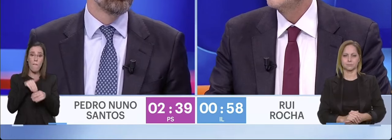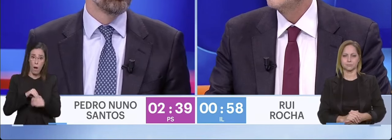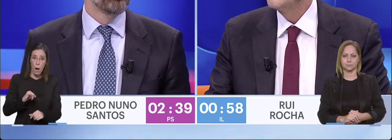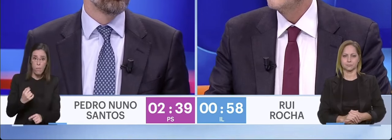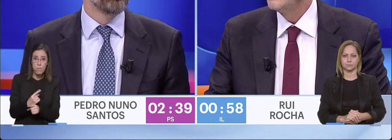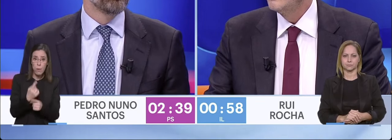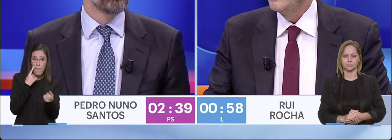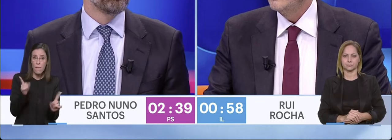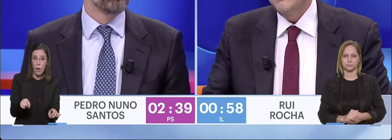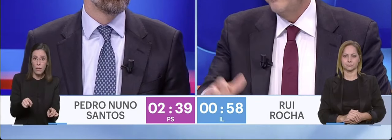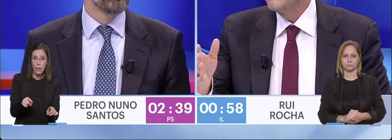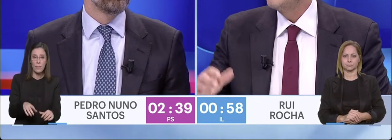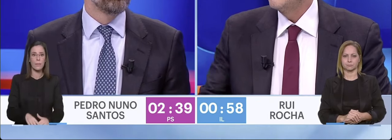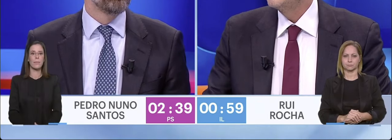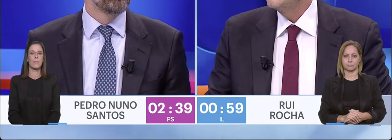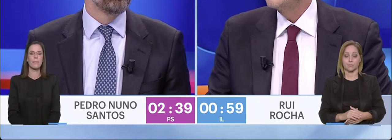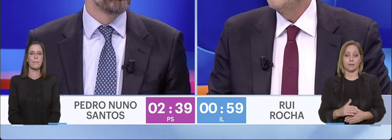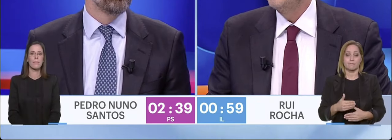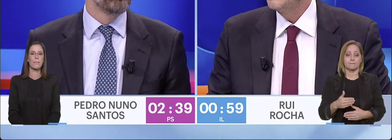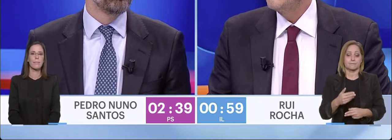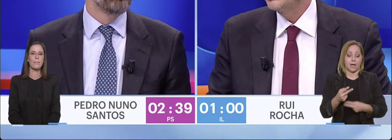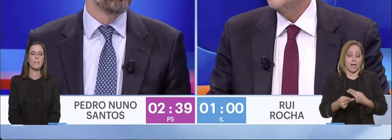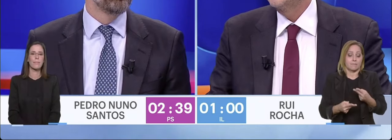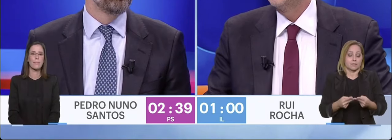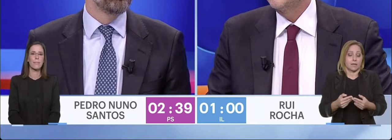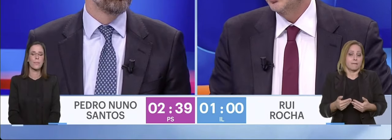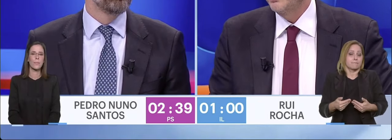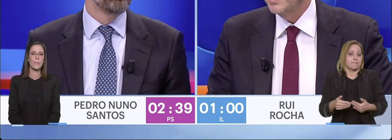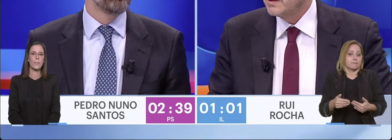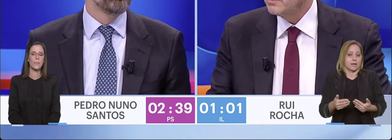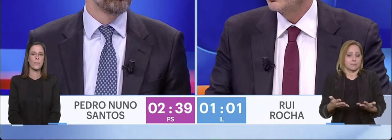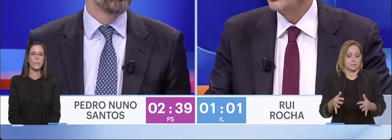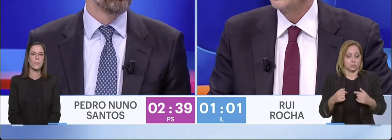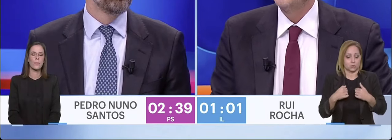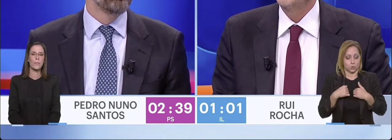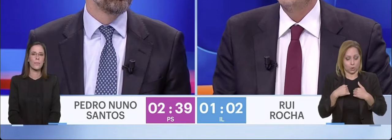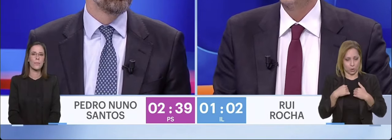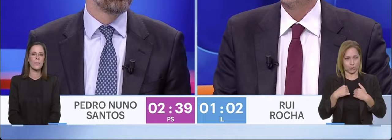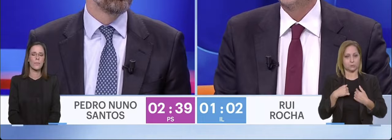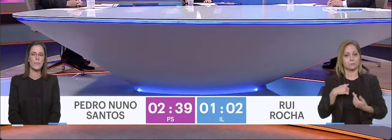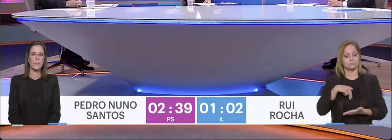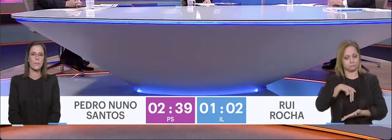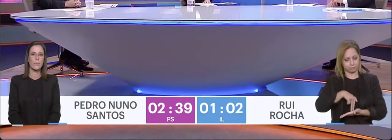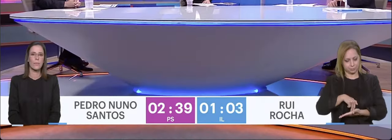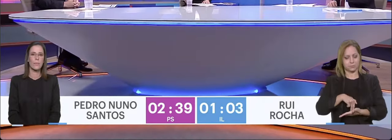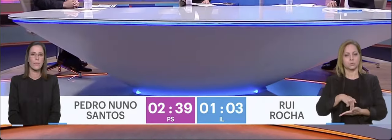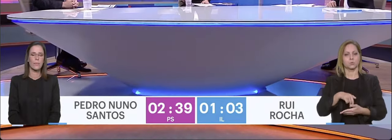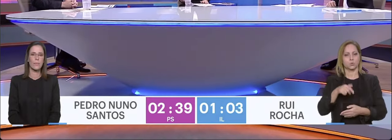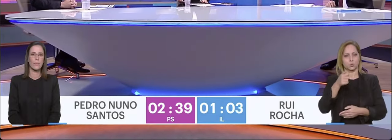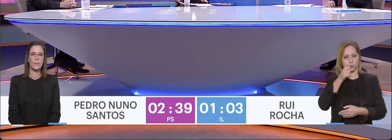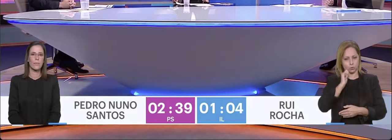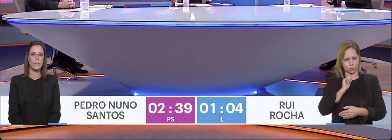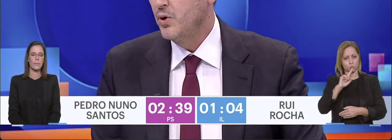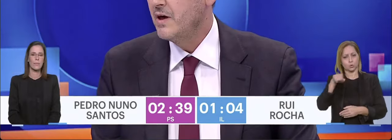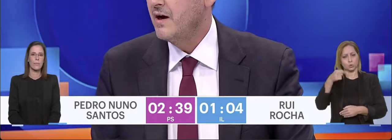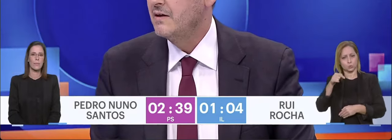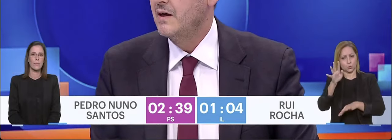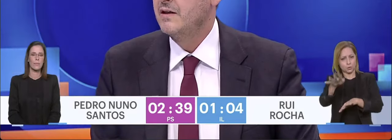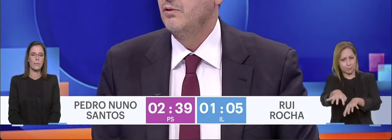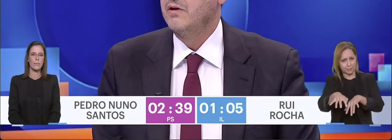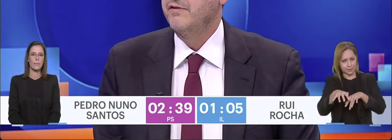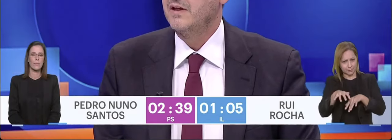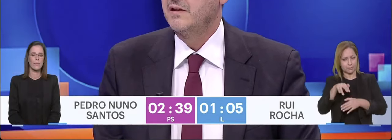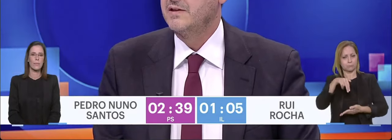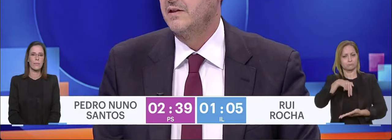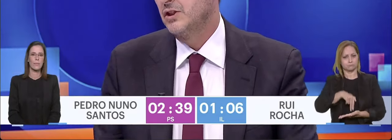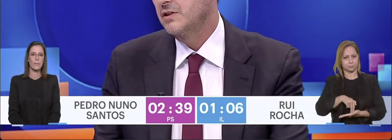também novo vamos avaliar aquilo que vier mas nós estamos presentes nos Açores como nos outros parlamentos Para apoiar